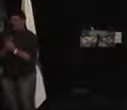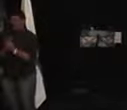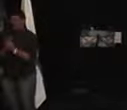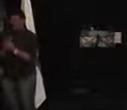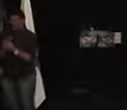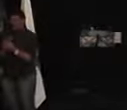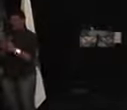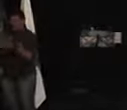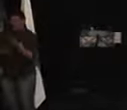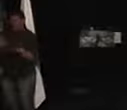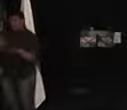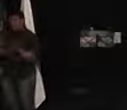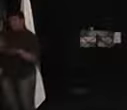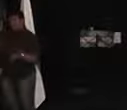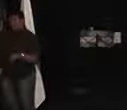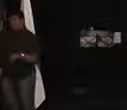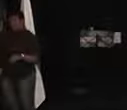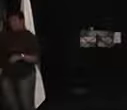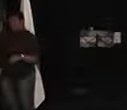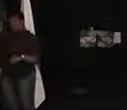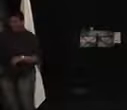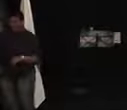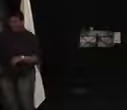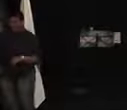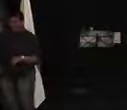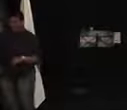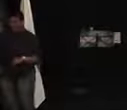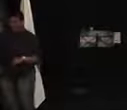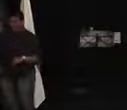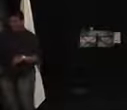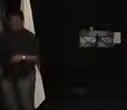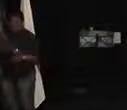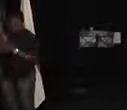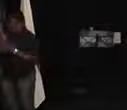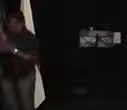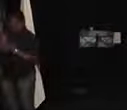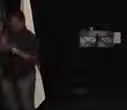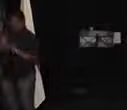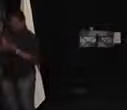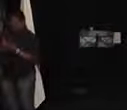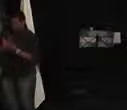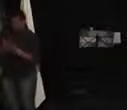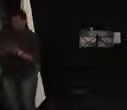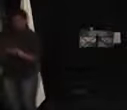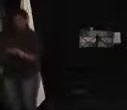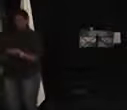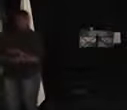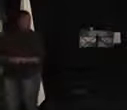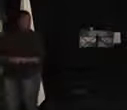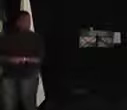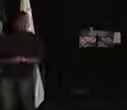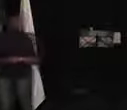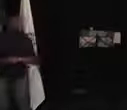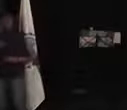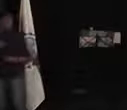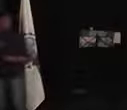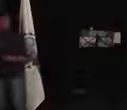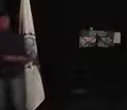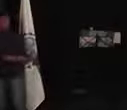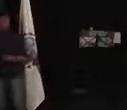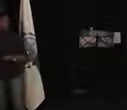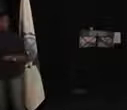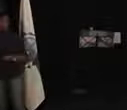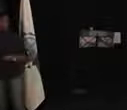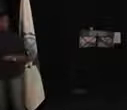das vezes, o TDA falha muito. Então, vamos adiantar. Então,